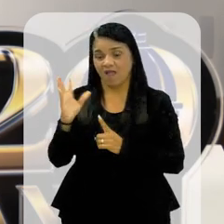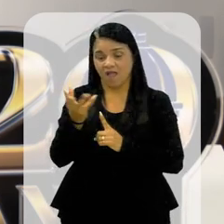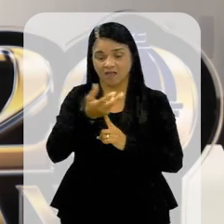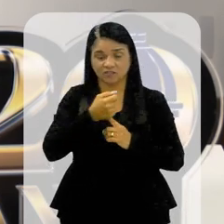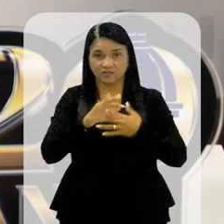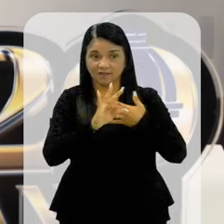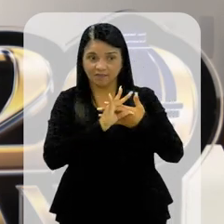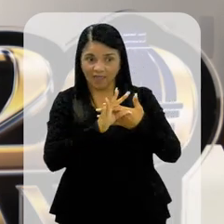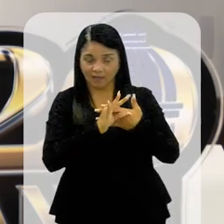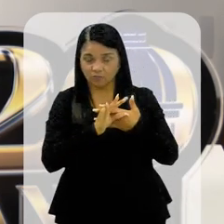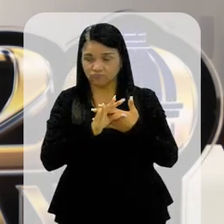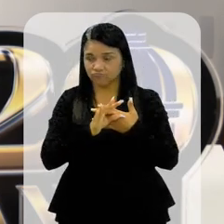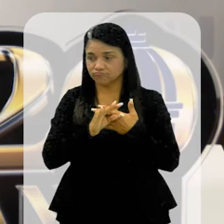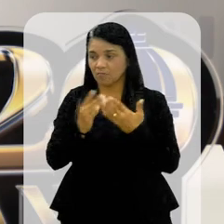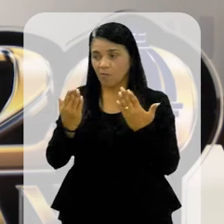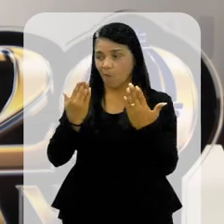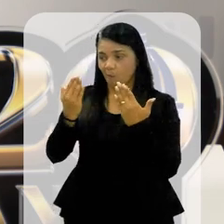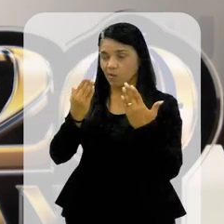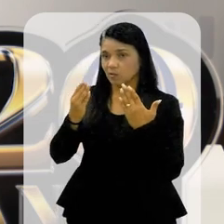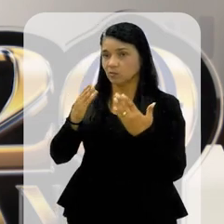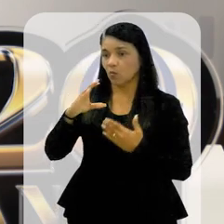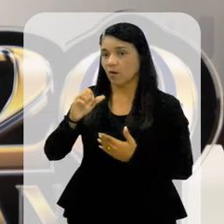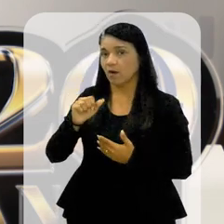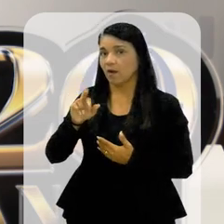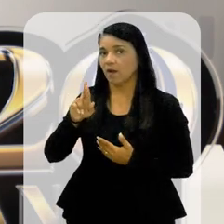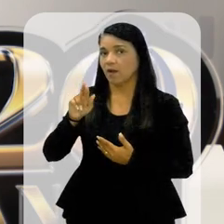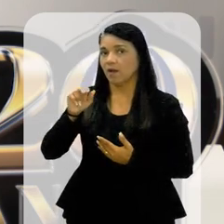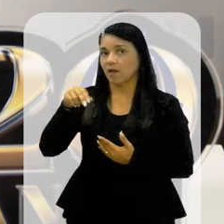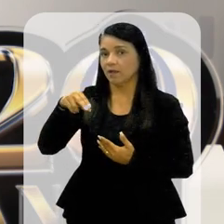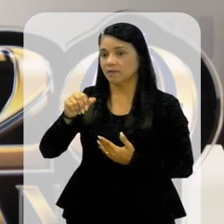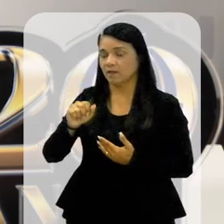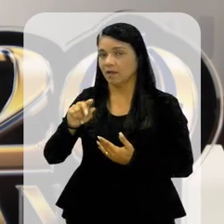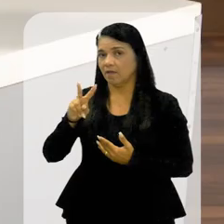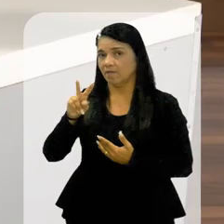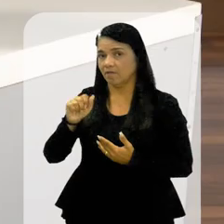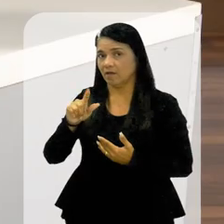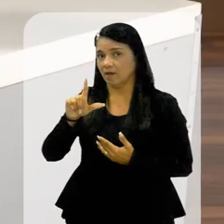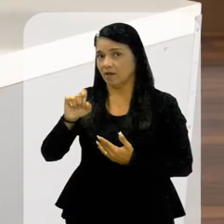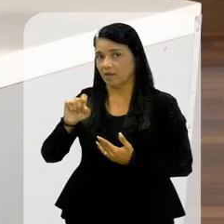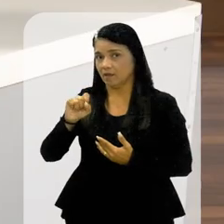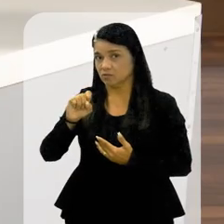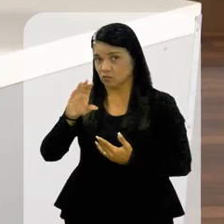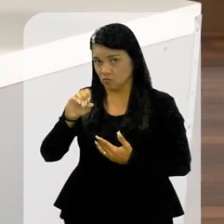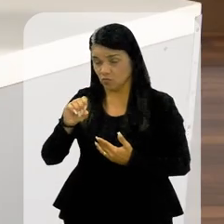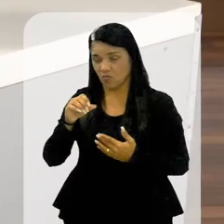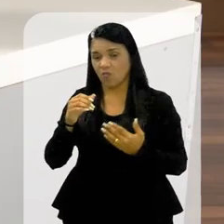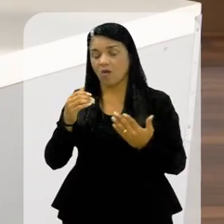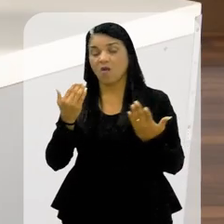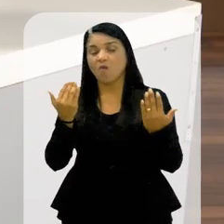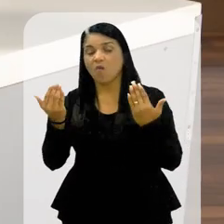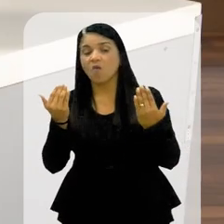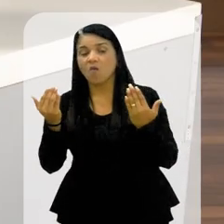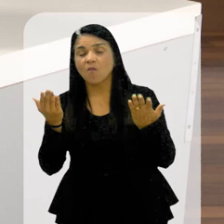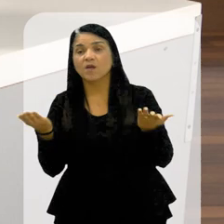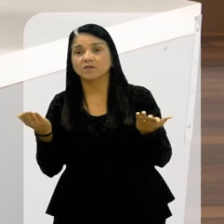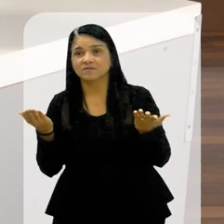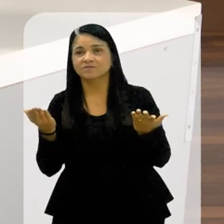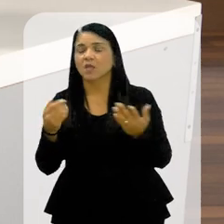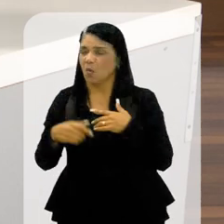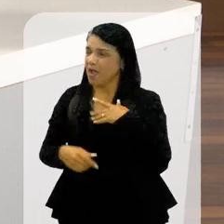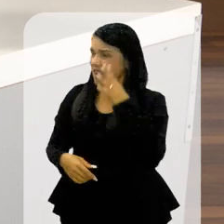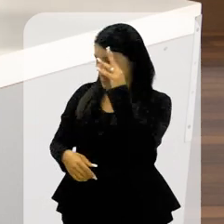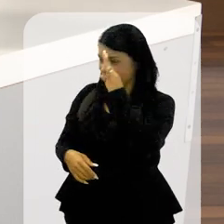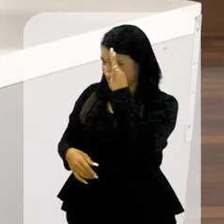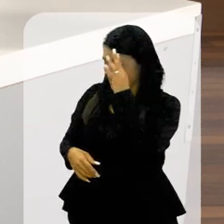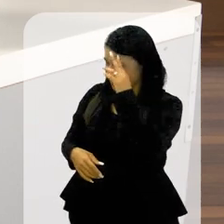artista técnico, com relação ao carnavalesco? Mauro, eu não falo especificamente agora do Leandro Vieira, não, porque eu já entendi posso falar a